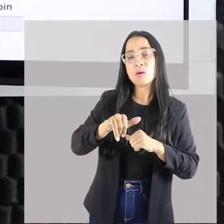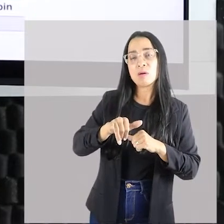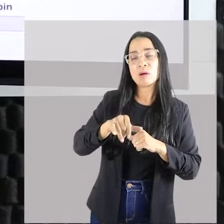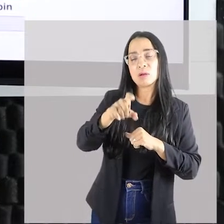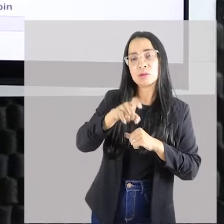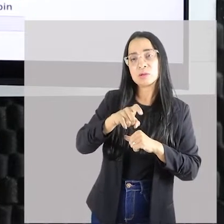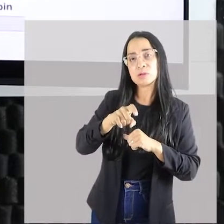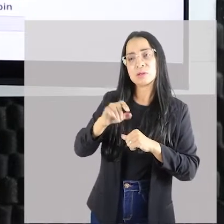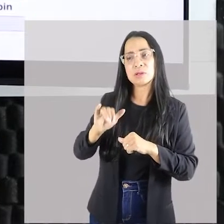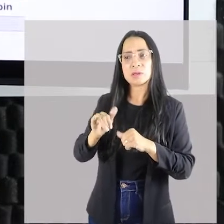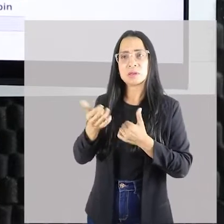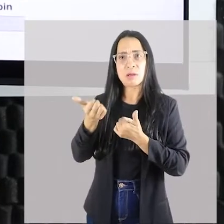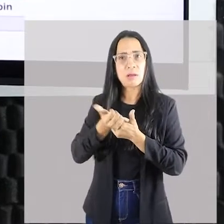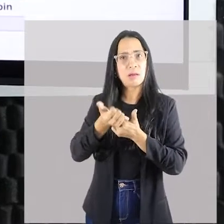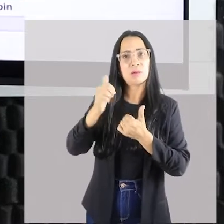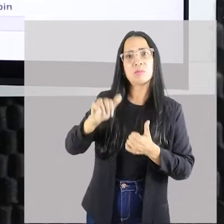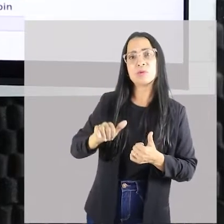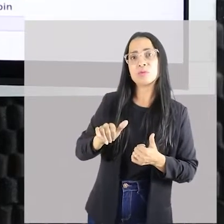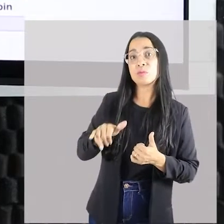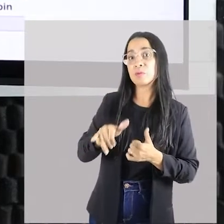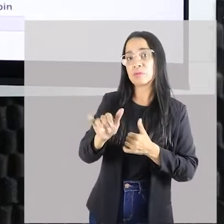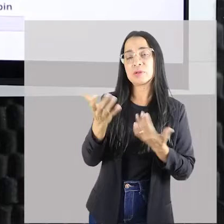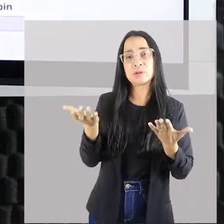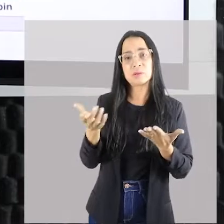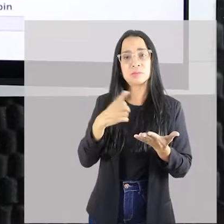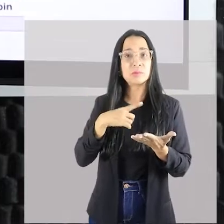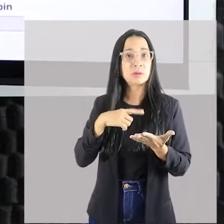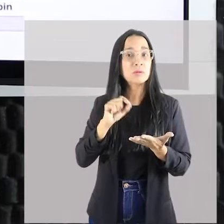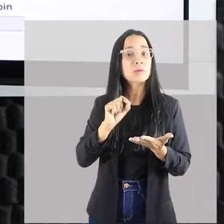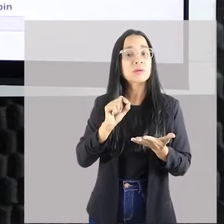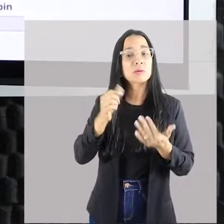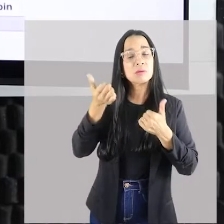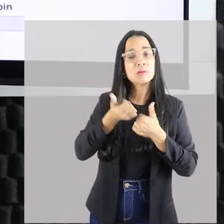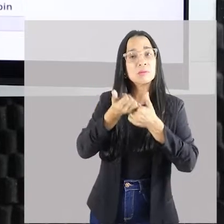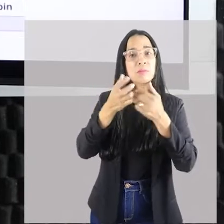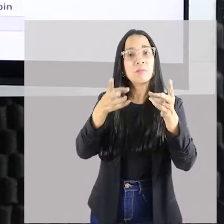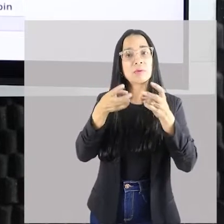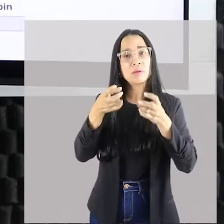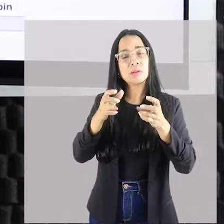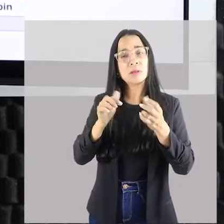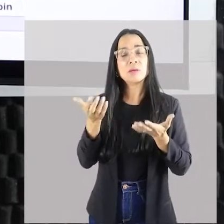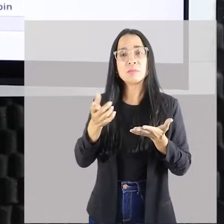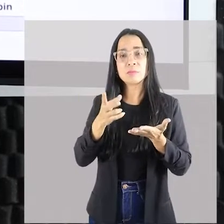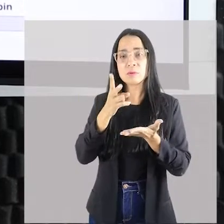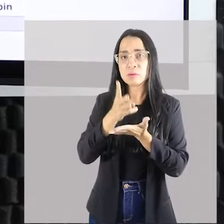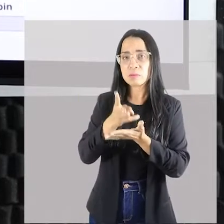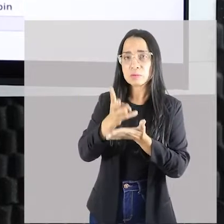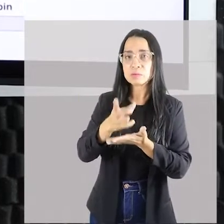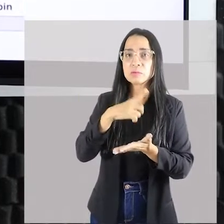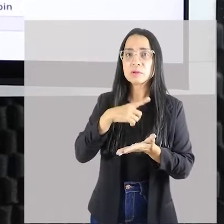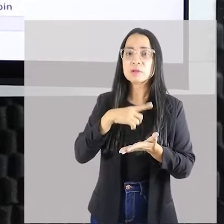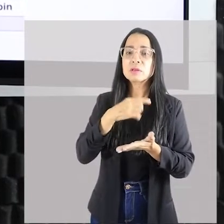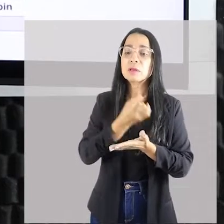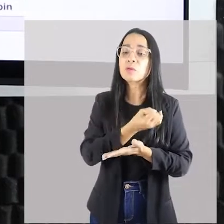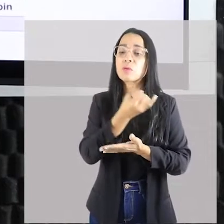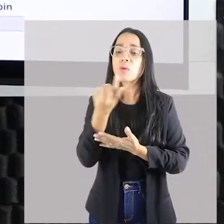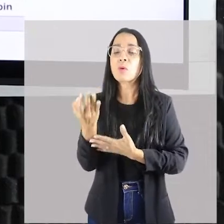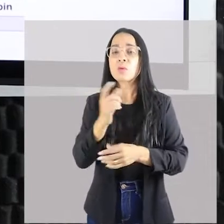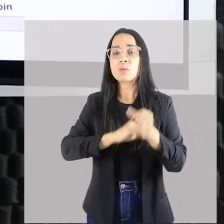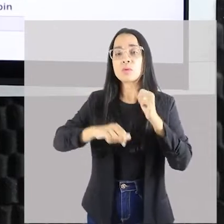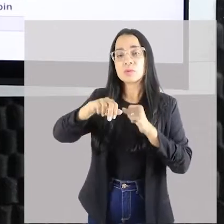está tendo uma substituição. Percebam que no final a gente vai continuar tendo o mesmo número, né, ali